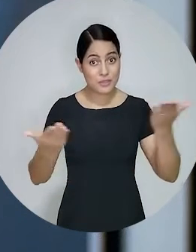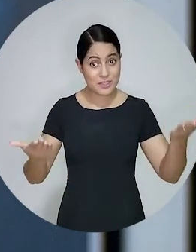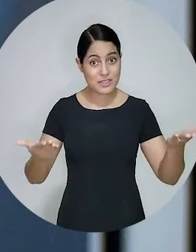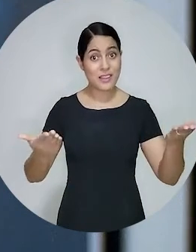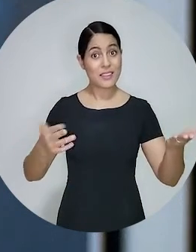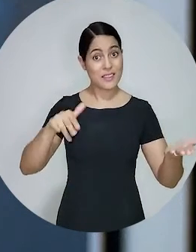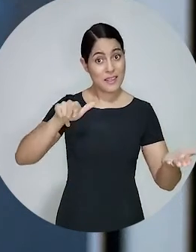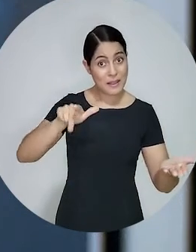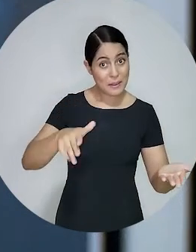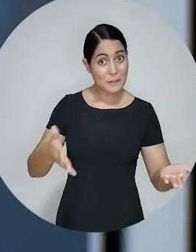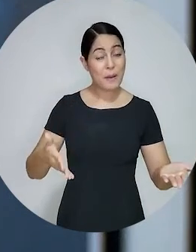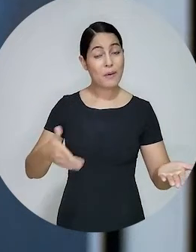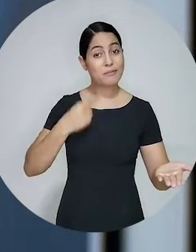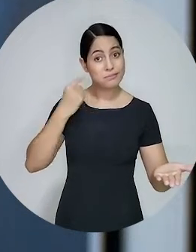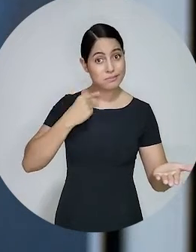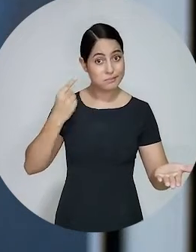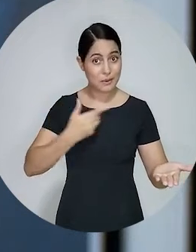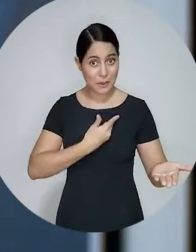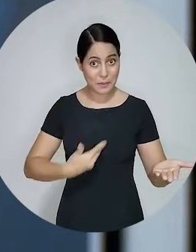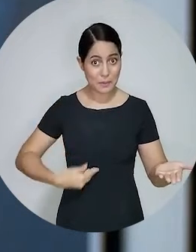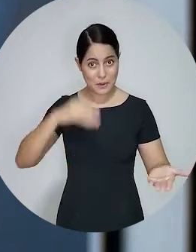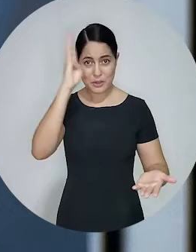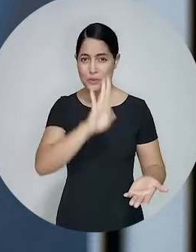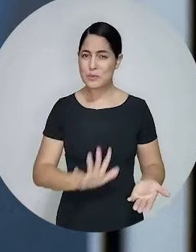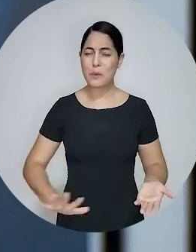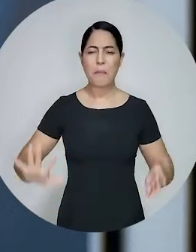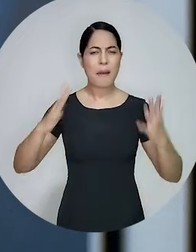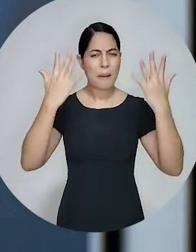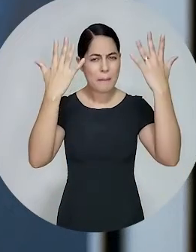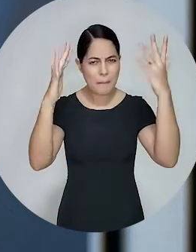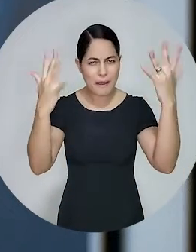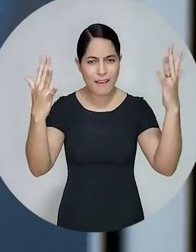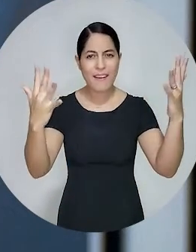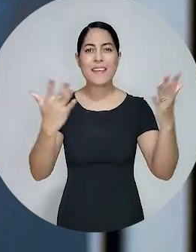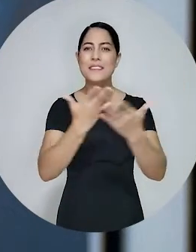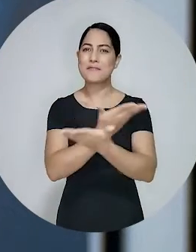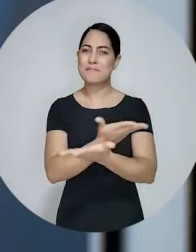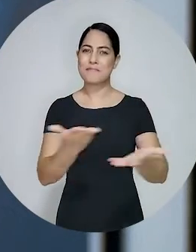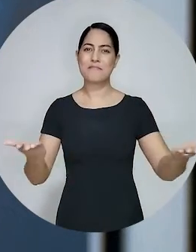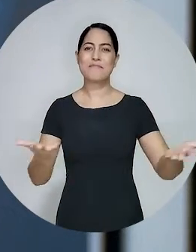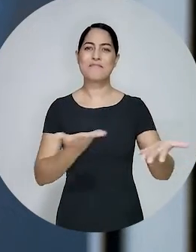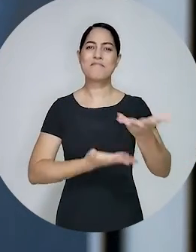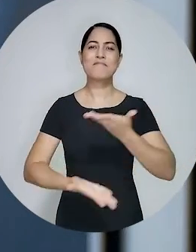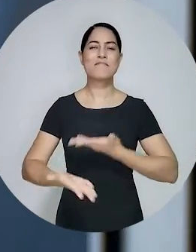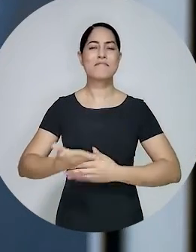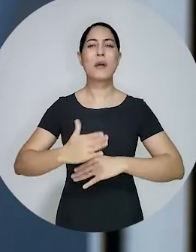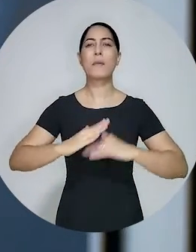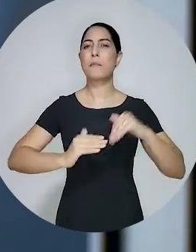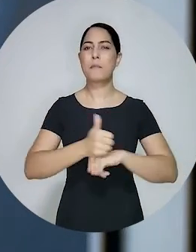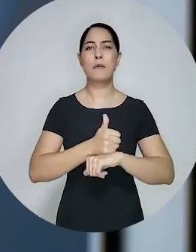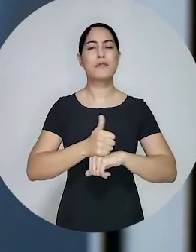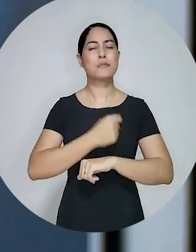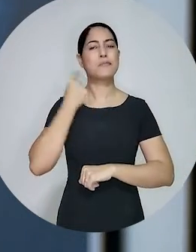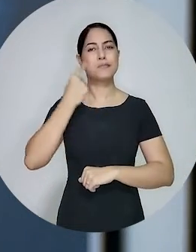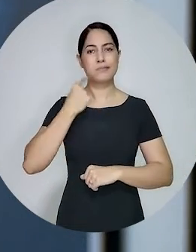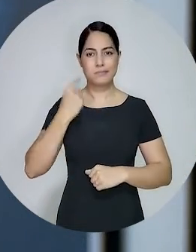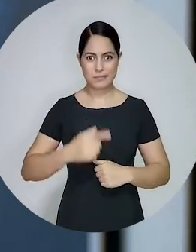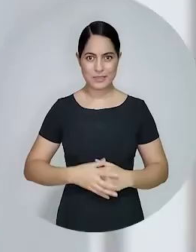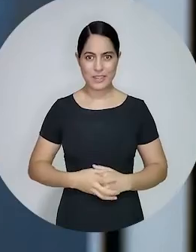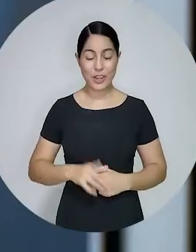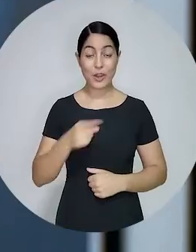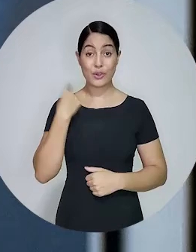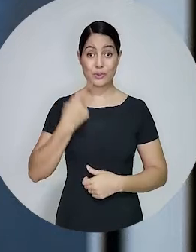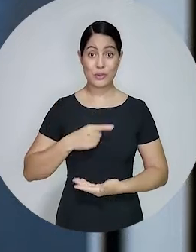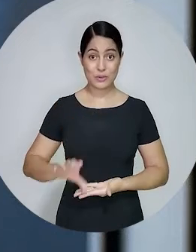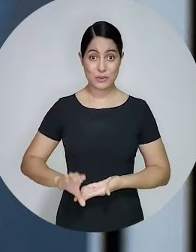brasileira, deixo aqui o mais verdadeiro registro de aplauso e de regozijo com vocês compartilharem esta grande profissão que é a